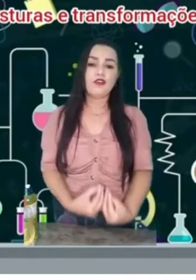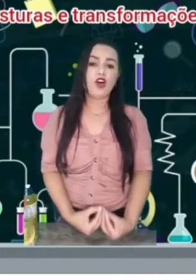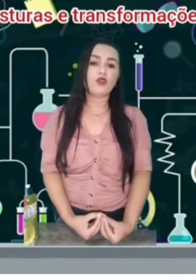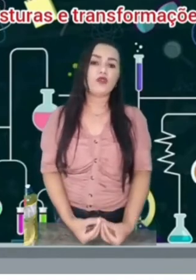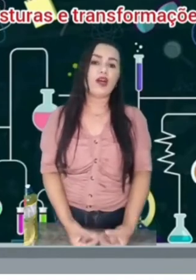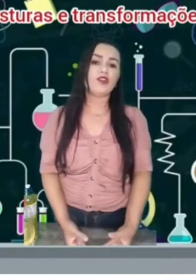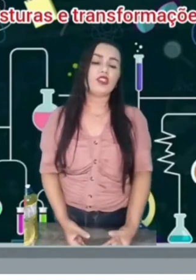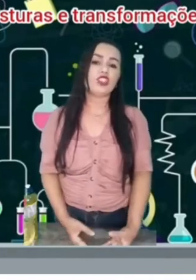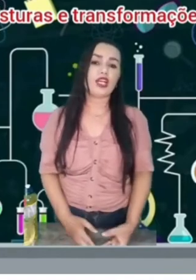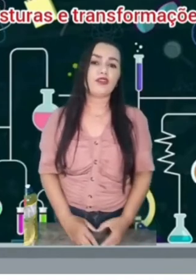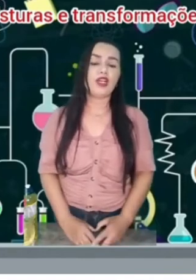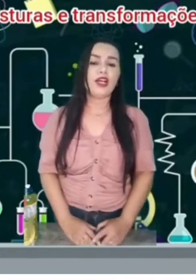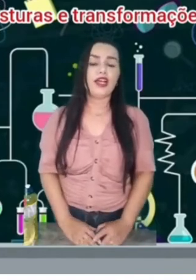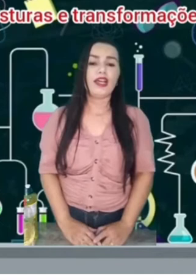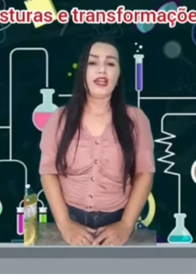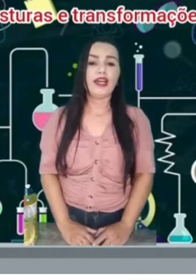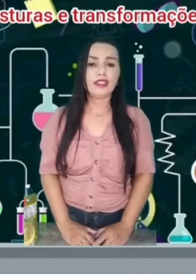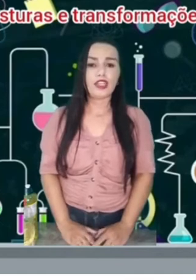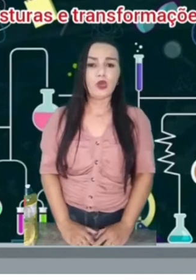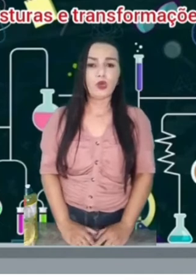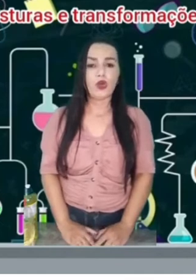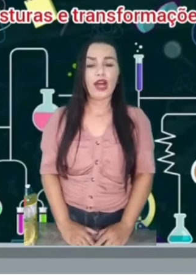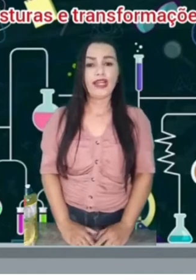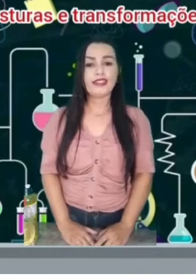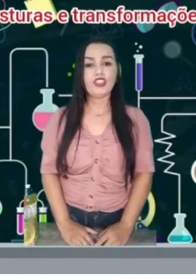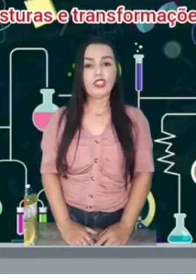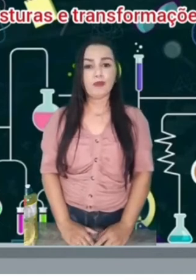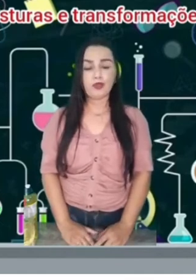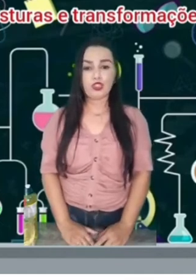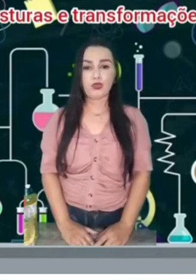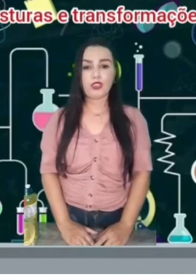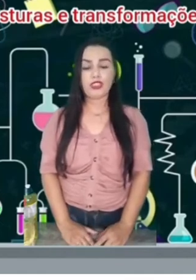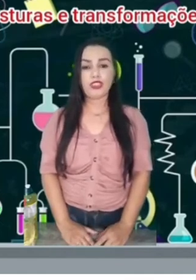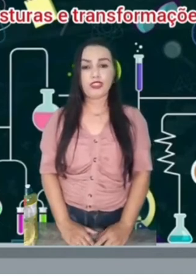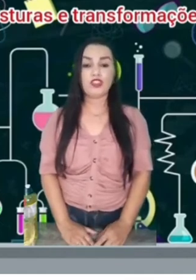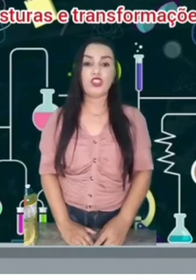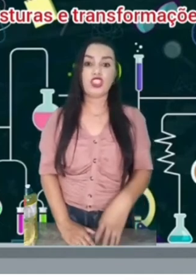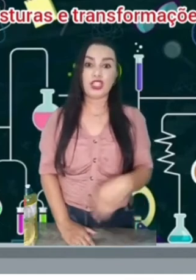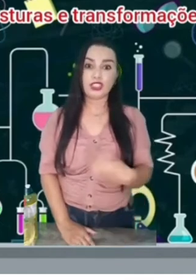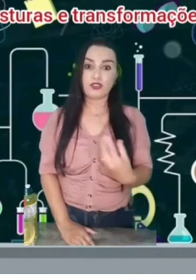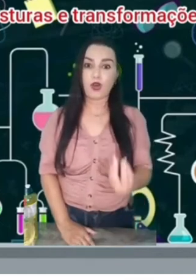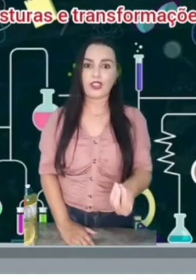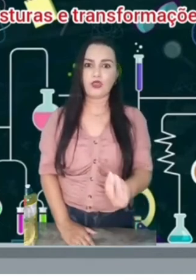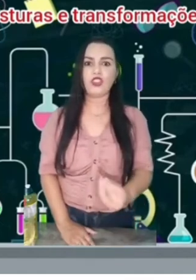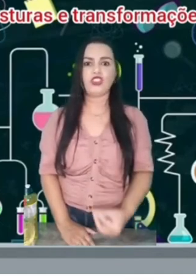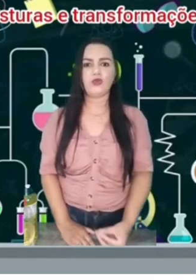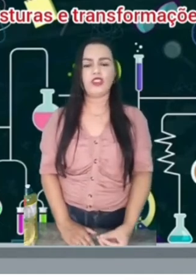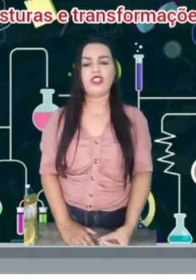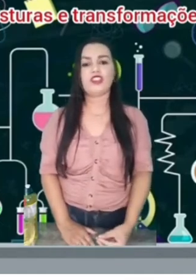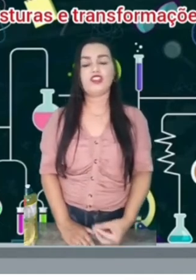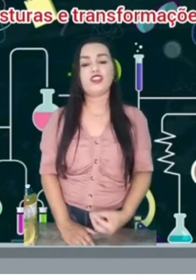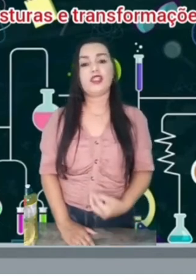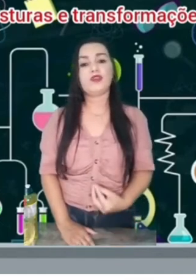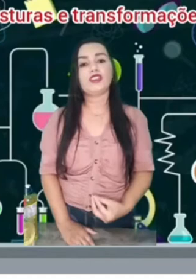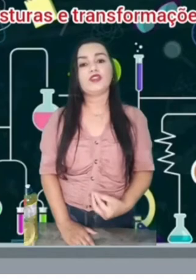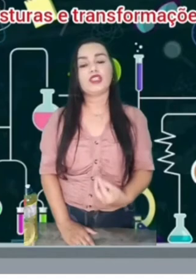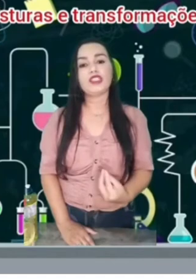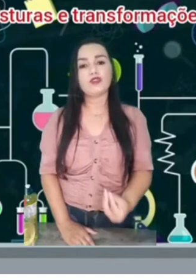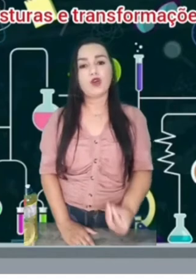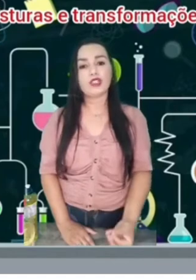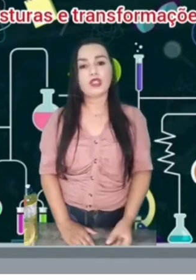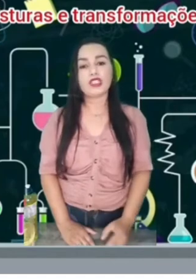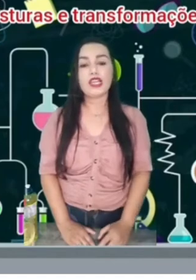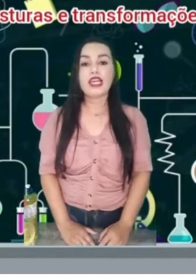que não mais voltam ao seu estado anterior. A esse tipo de substâncias, de transformações de substâncias, nós dizemos que